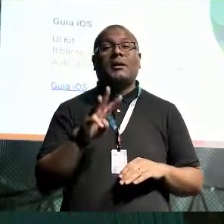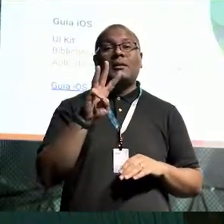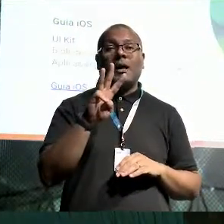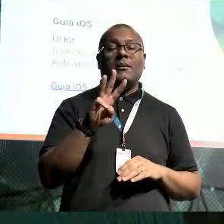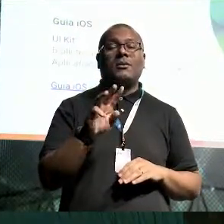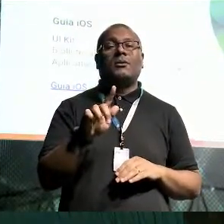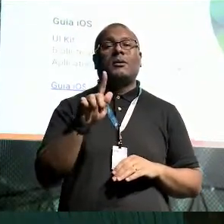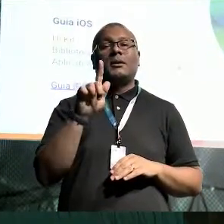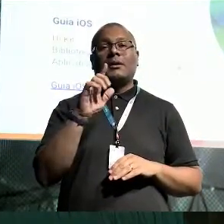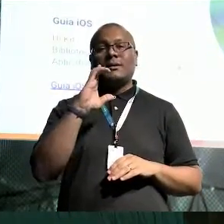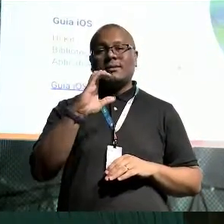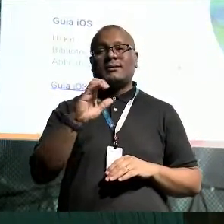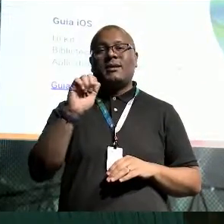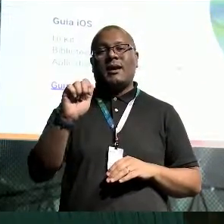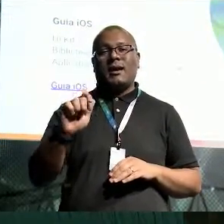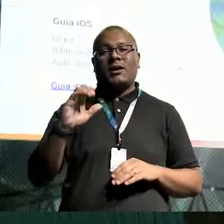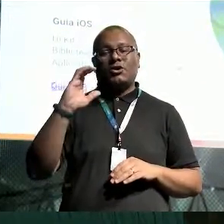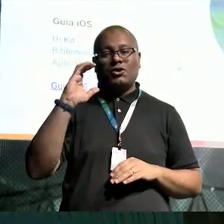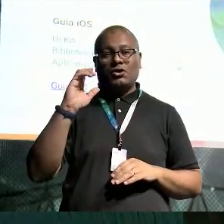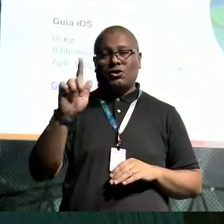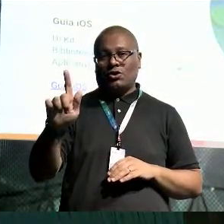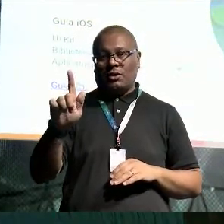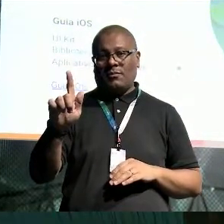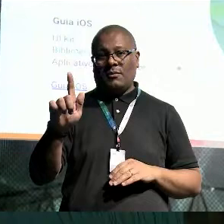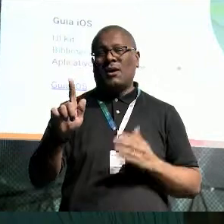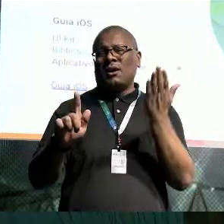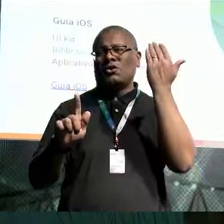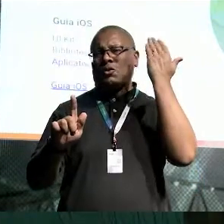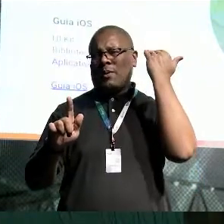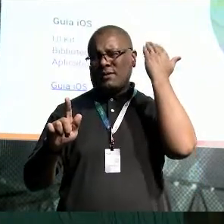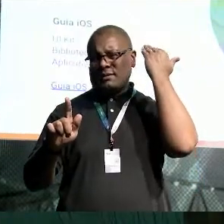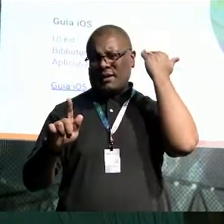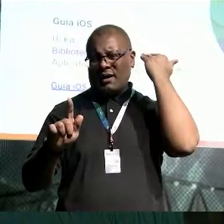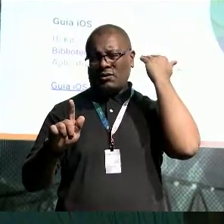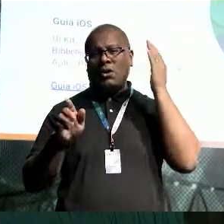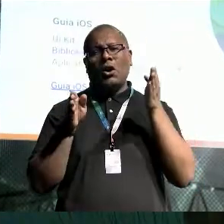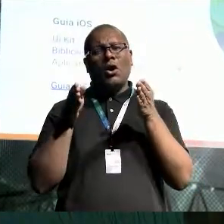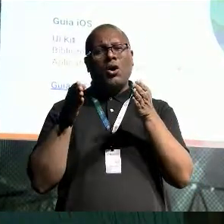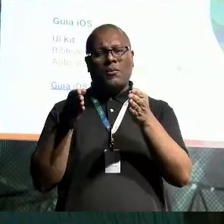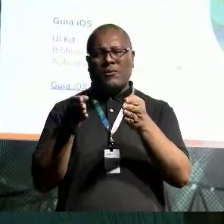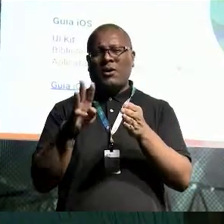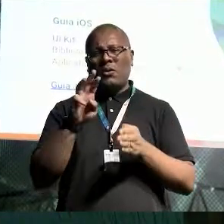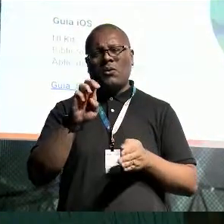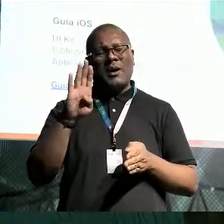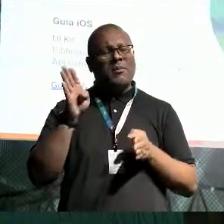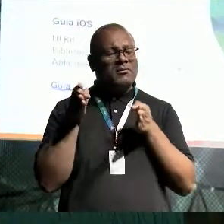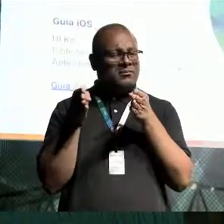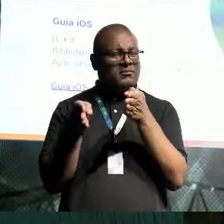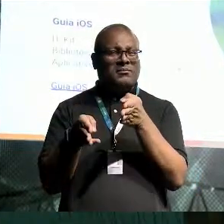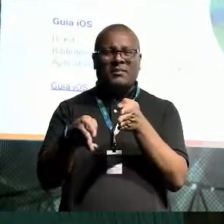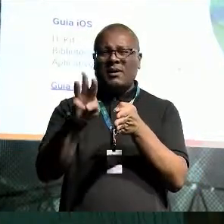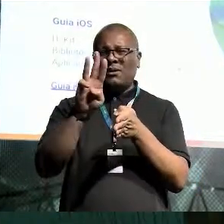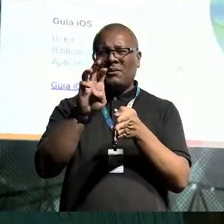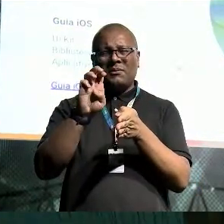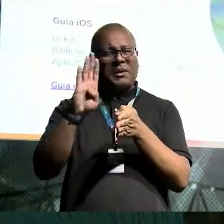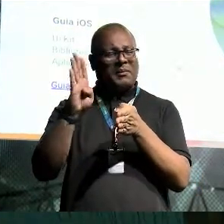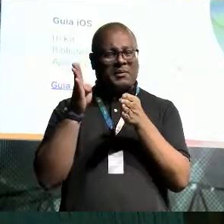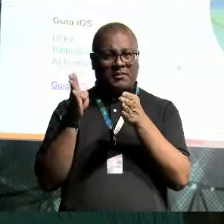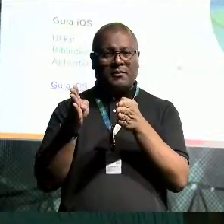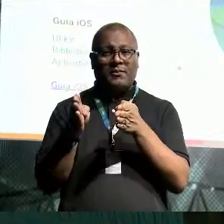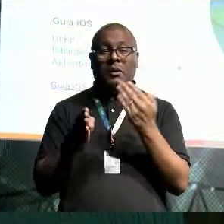WCAG. No passado, a WCAG ela era muito voltada para a web, exclusivamente voltada para a web.